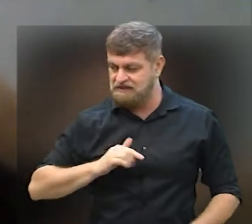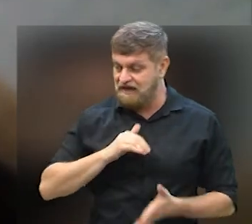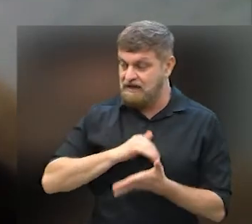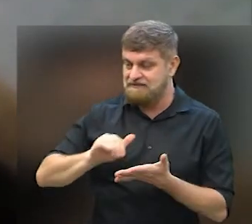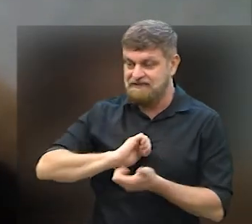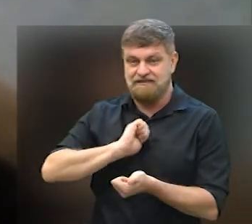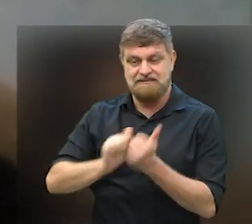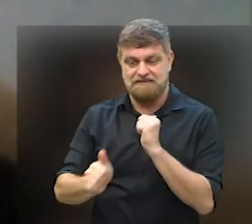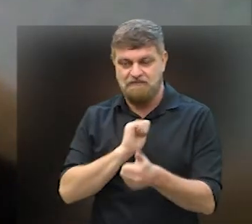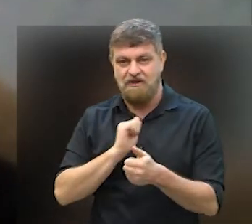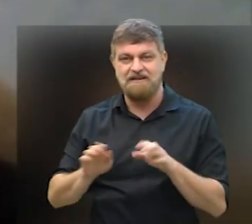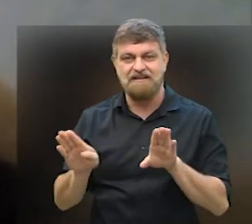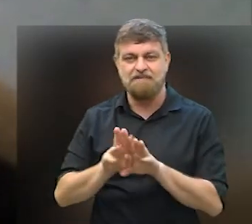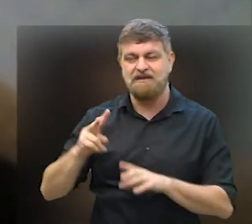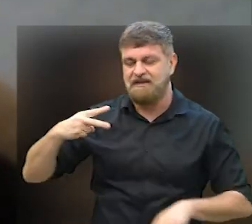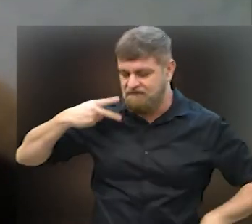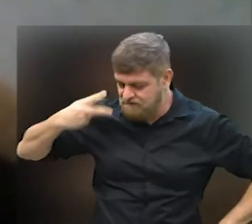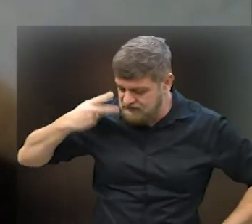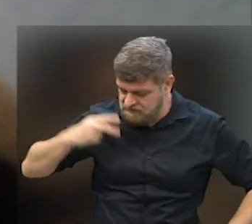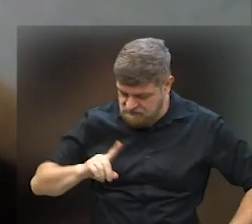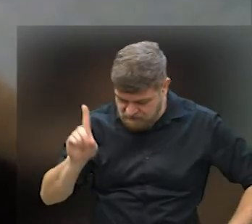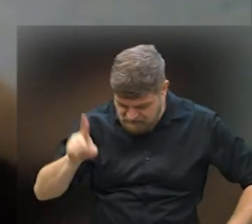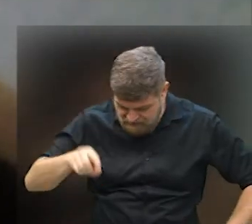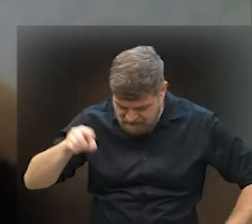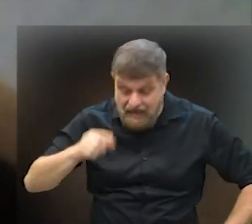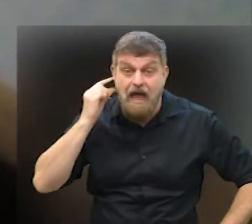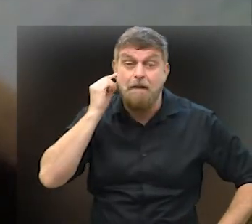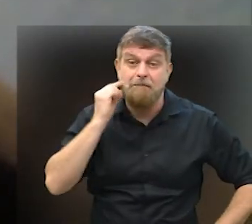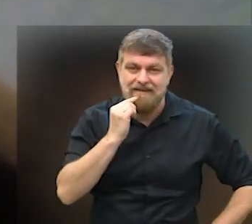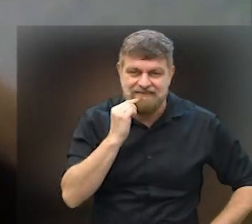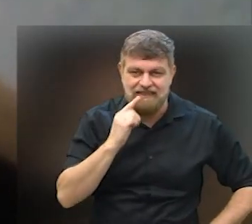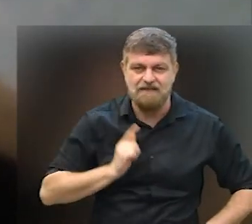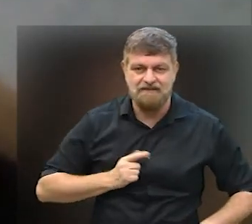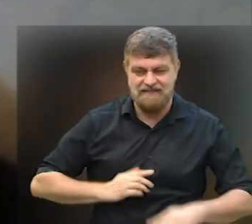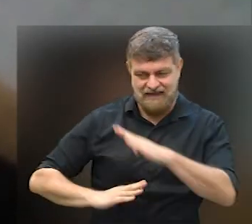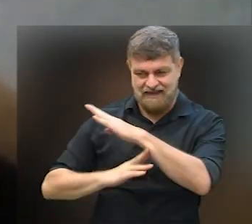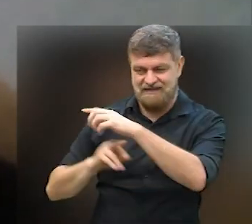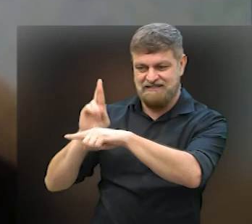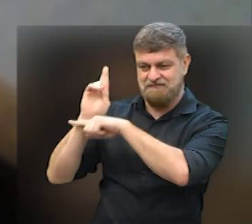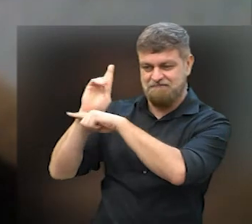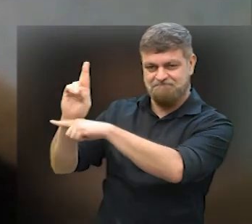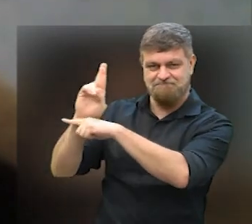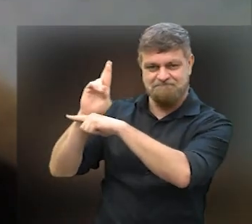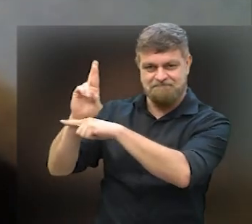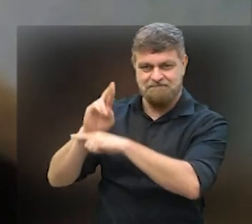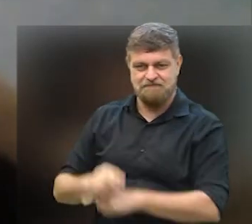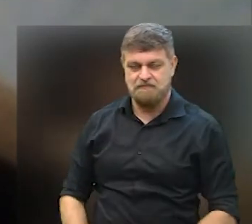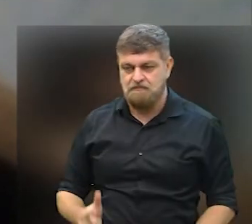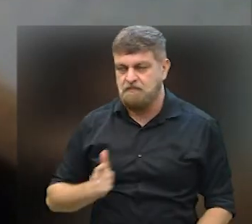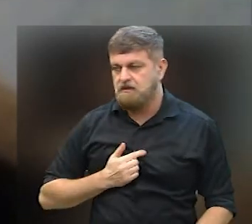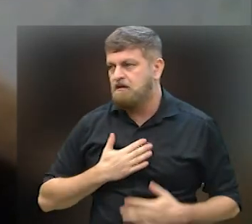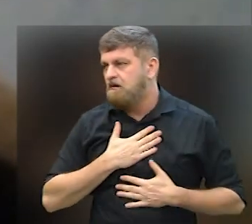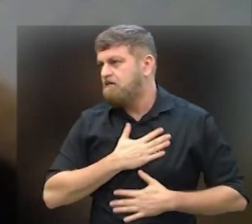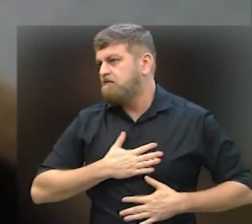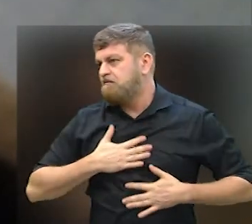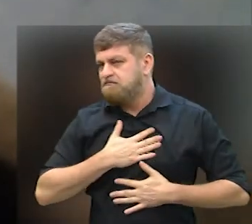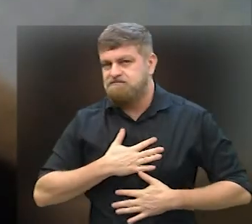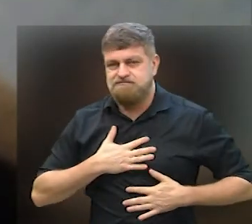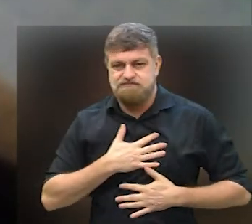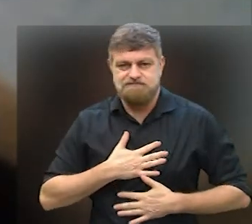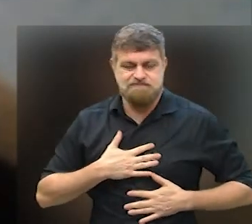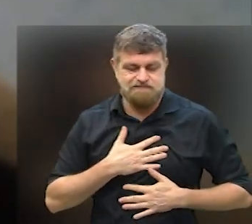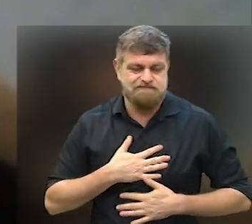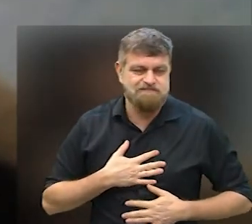de Esporte, ao vereador Marcelo Silva representando a Câmara. Eu achei sensacional,